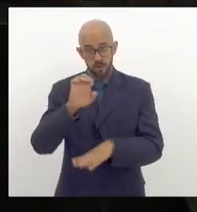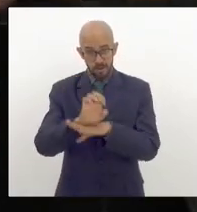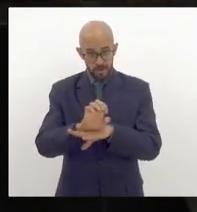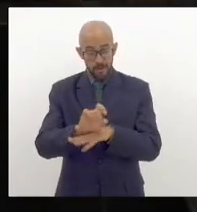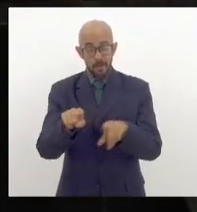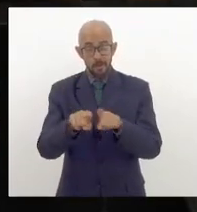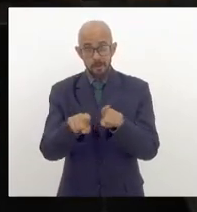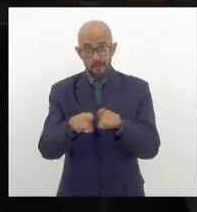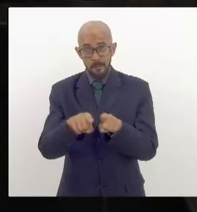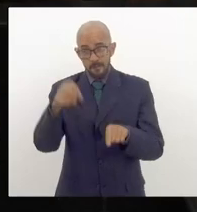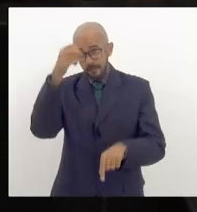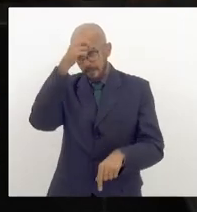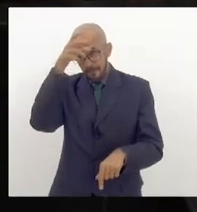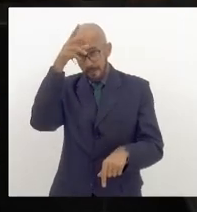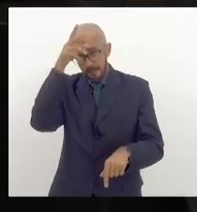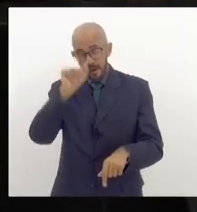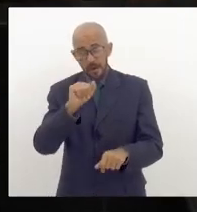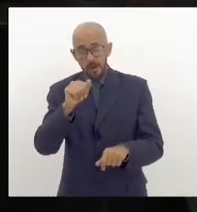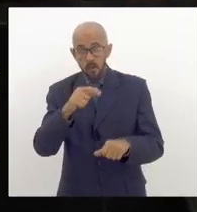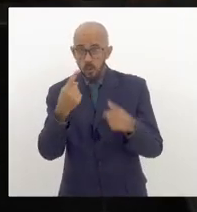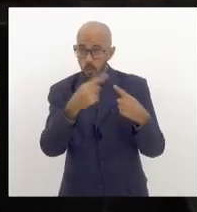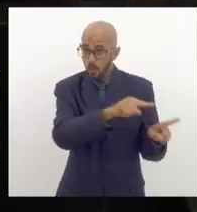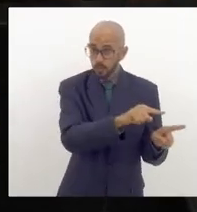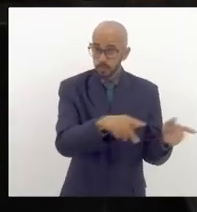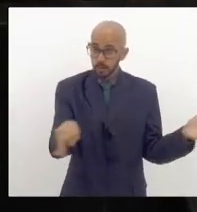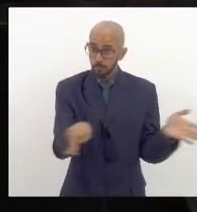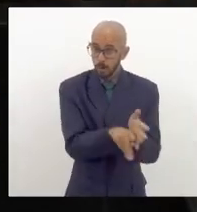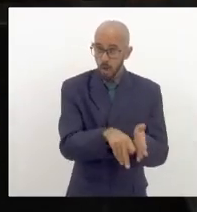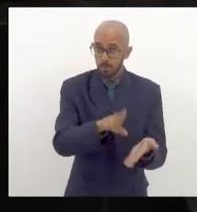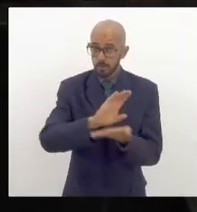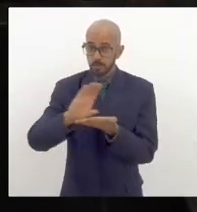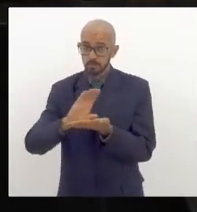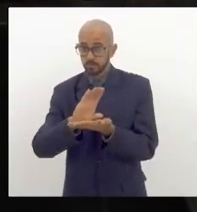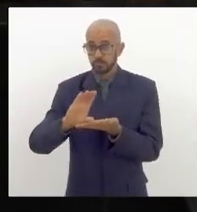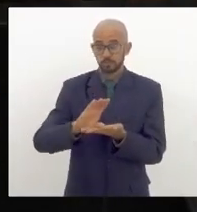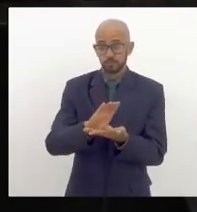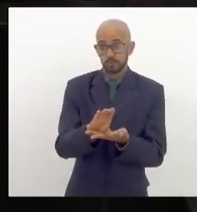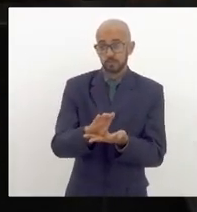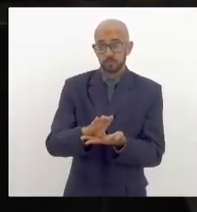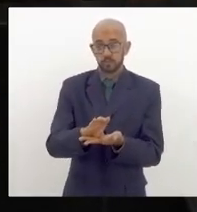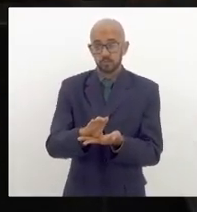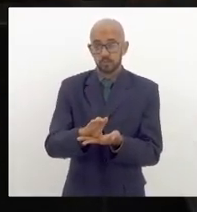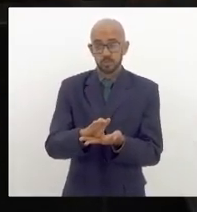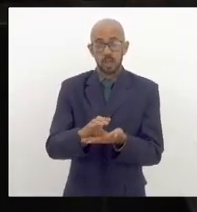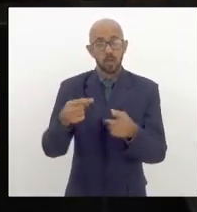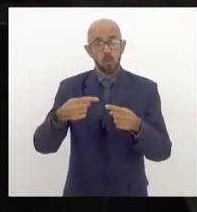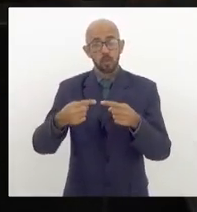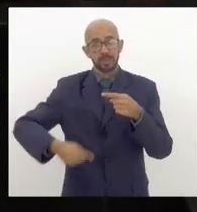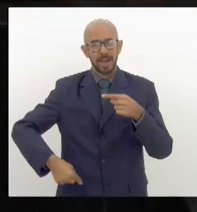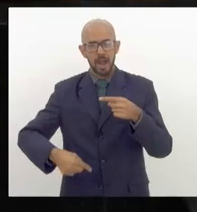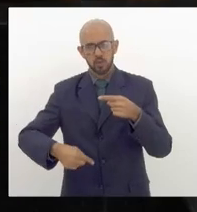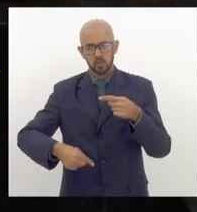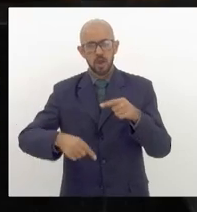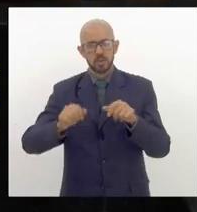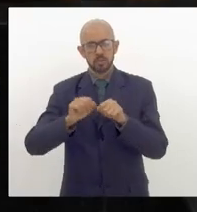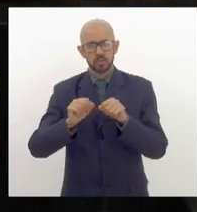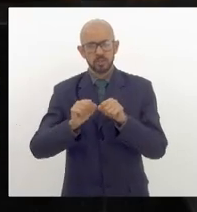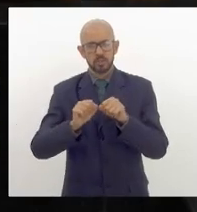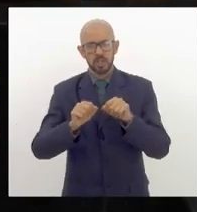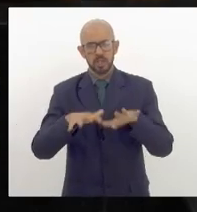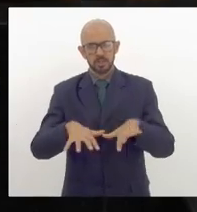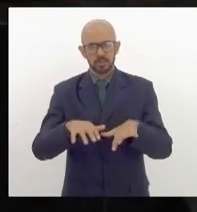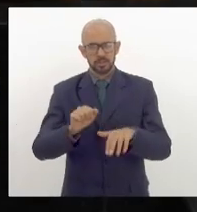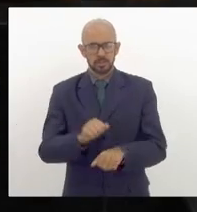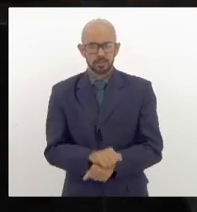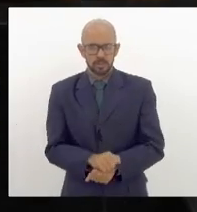ao arrepio da própria constituição que que Veda a acumulação de cargos públicos na forma exceções que a própria